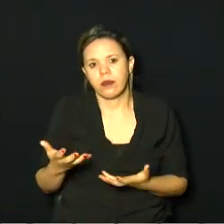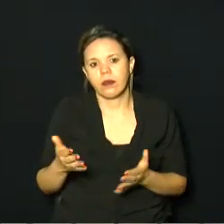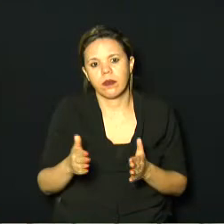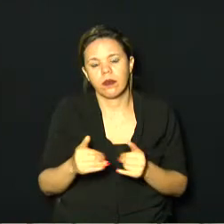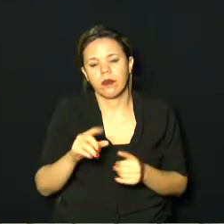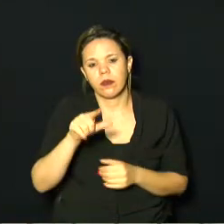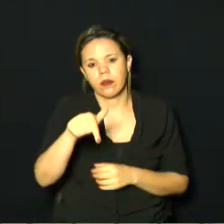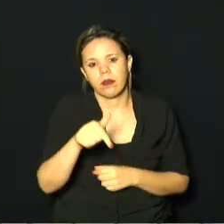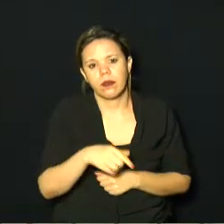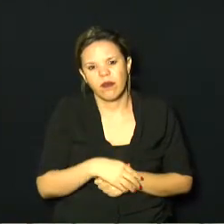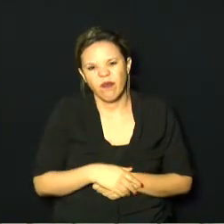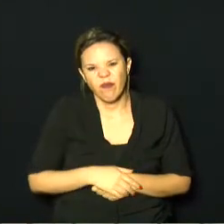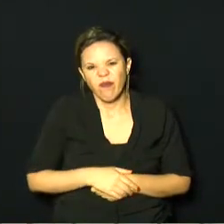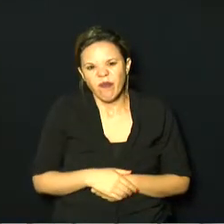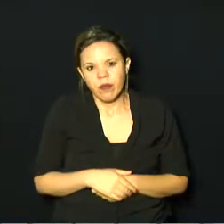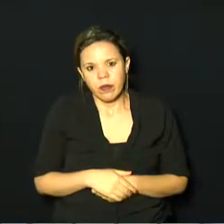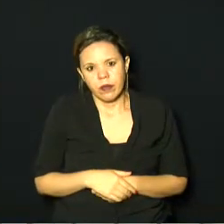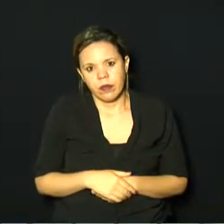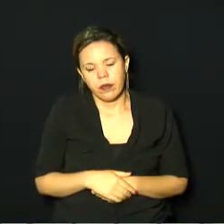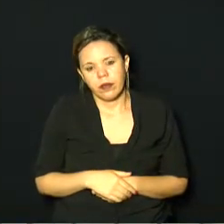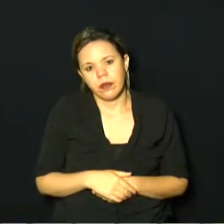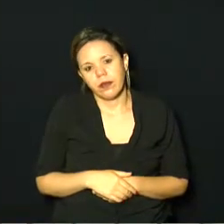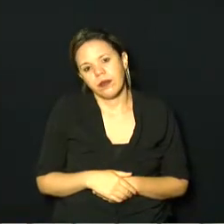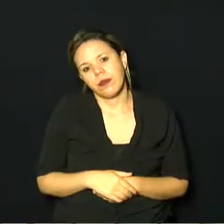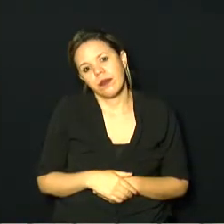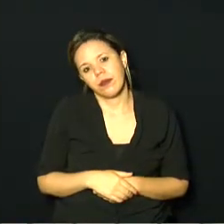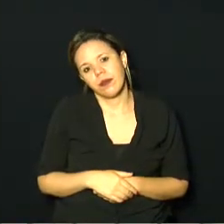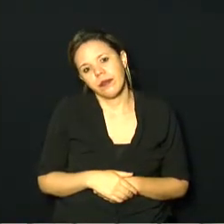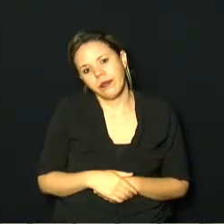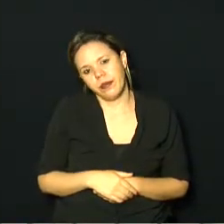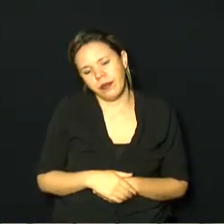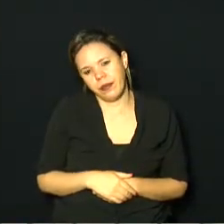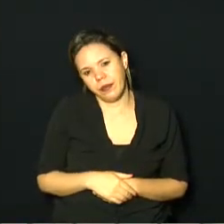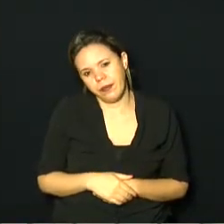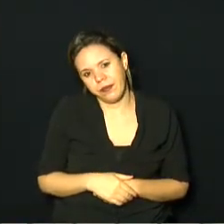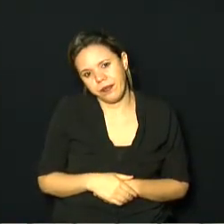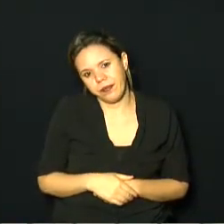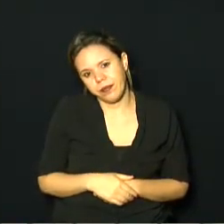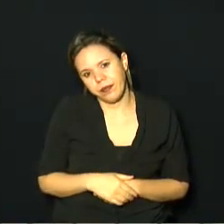que depois a